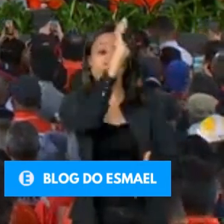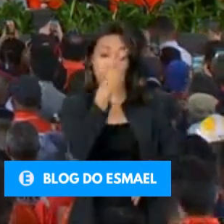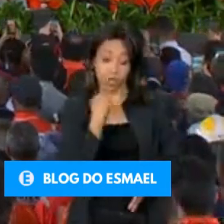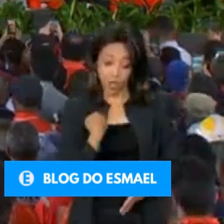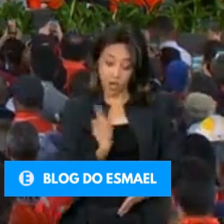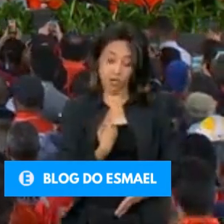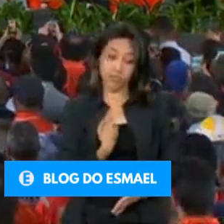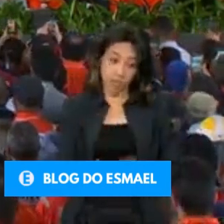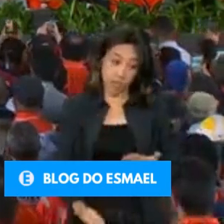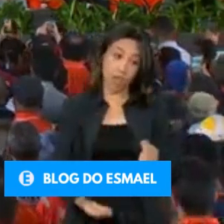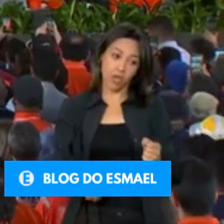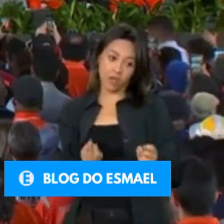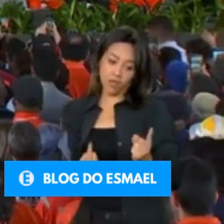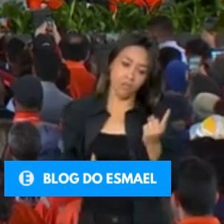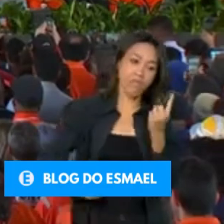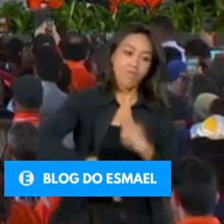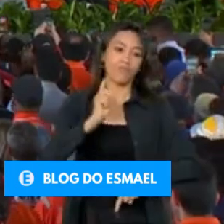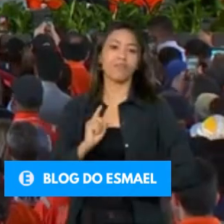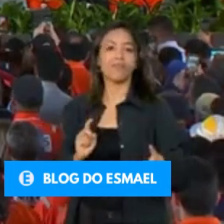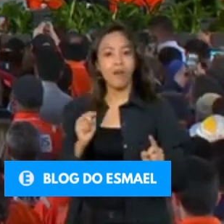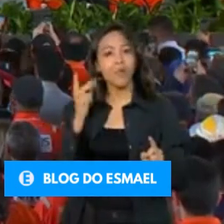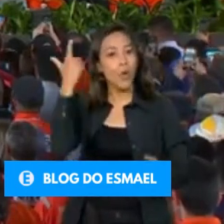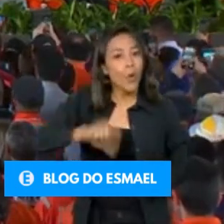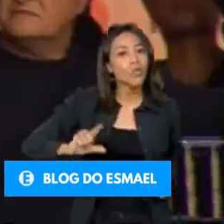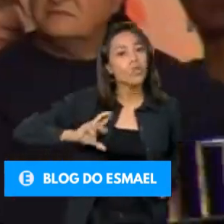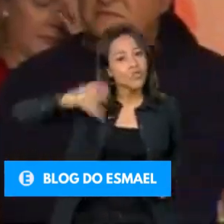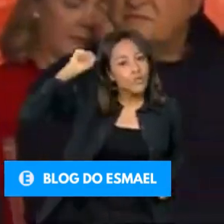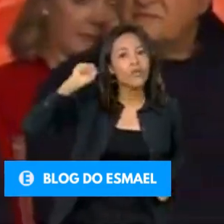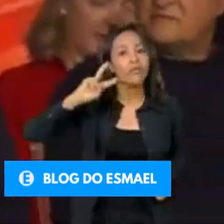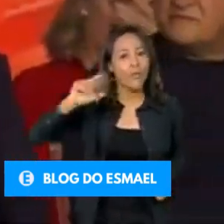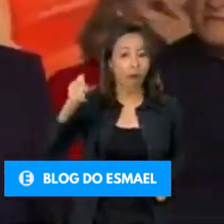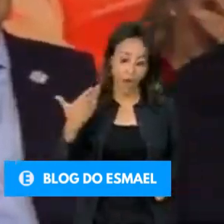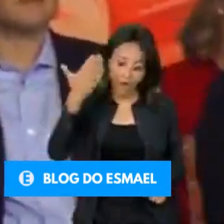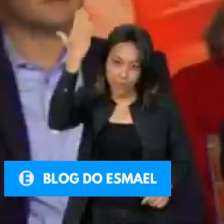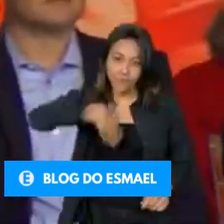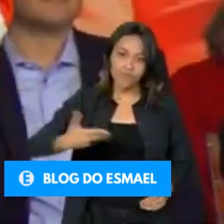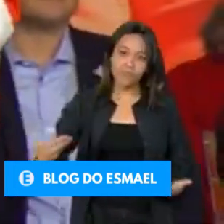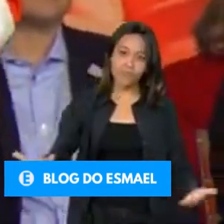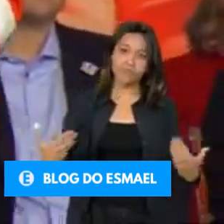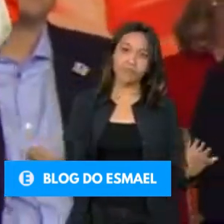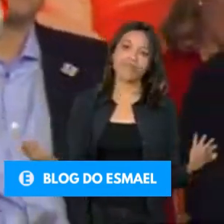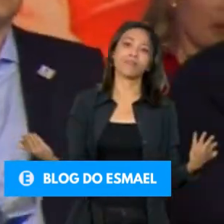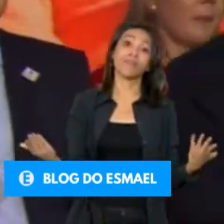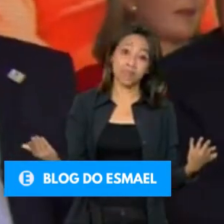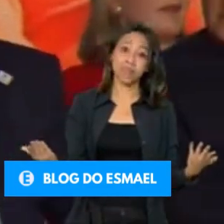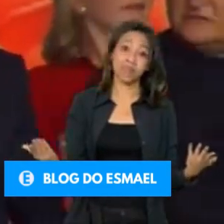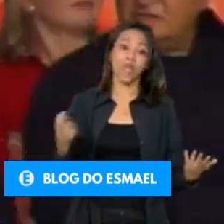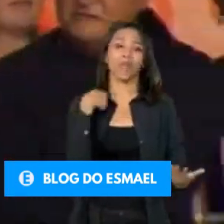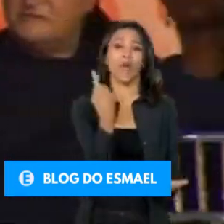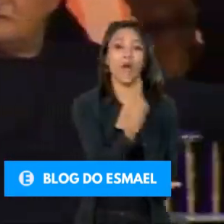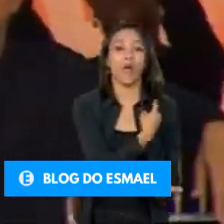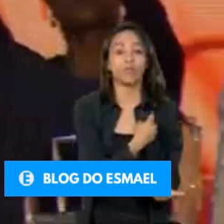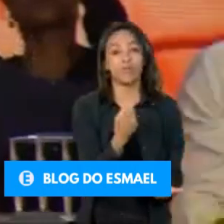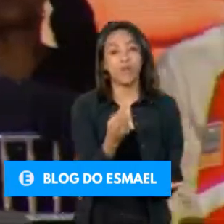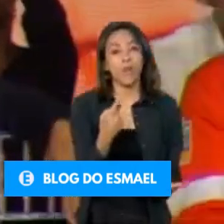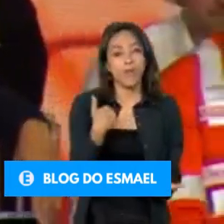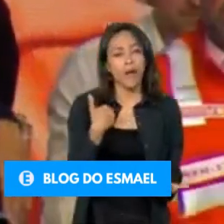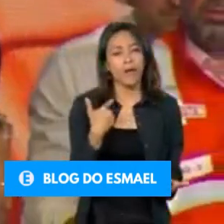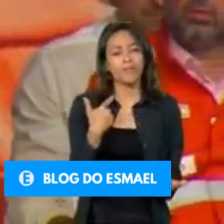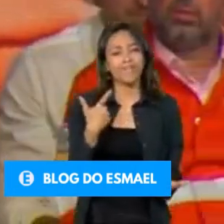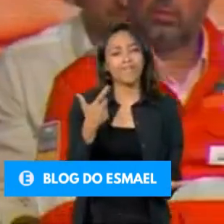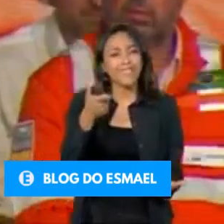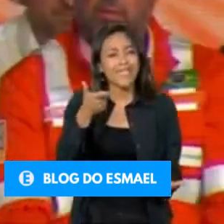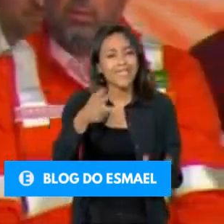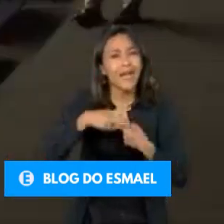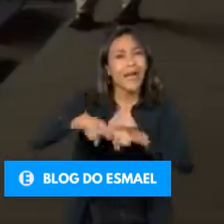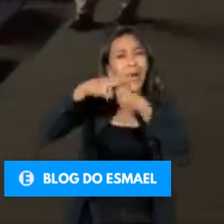e vamos ganhar outra vez. E cá estamos nós. Cá estamos nós. Nós para recuperar uma coisa muito importante